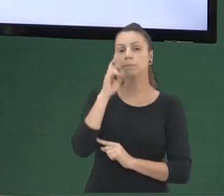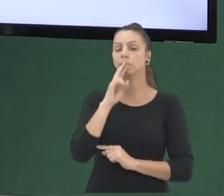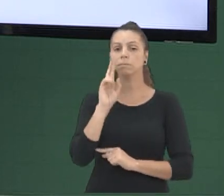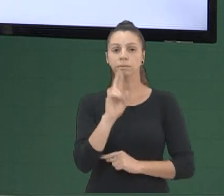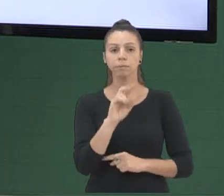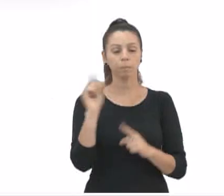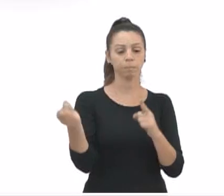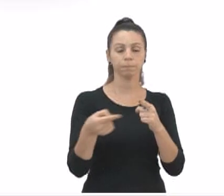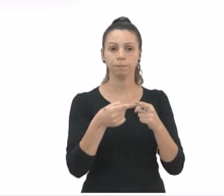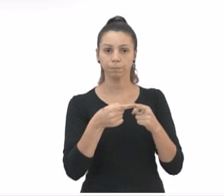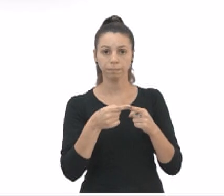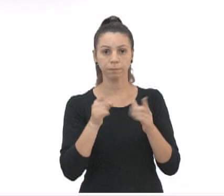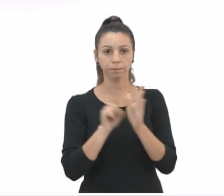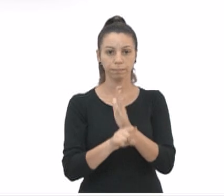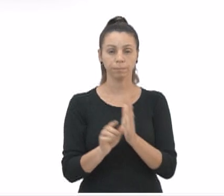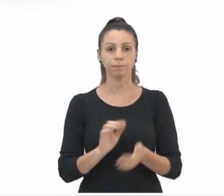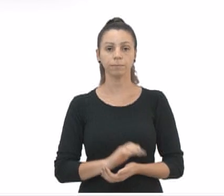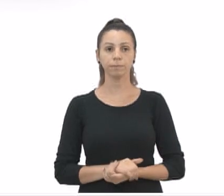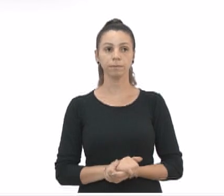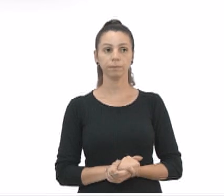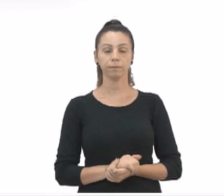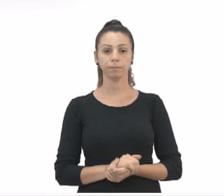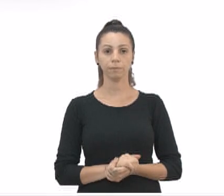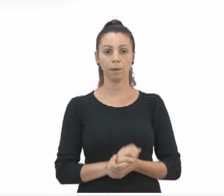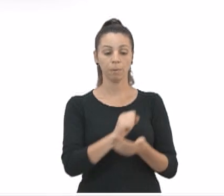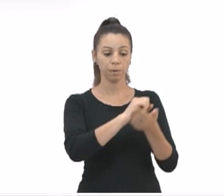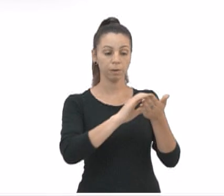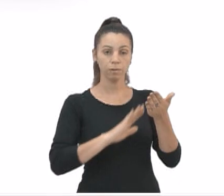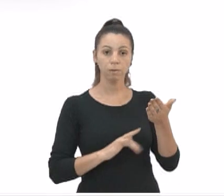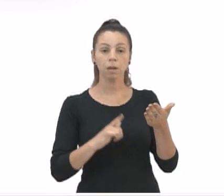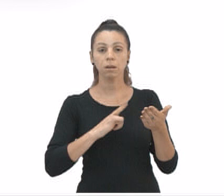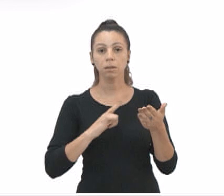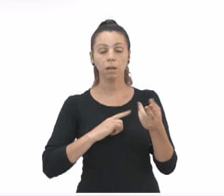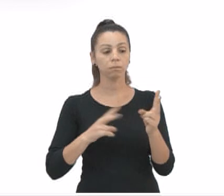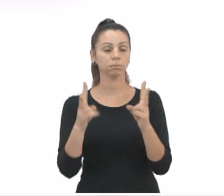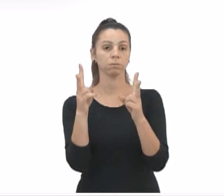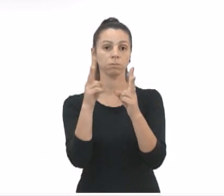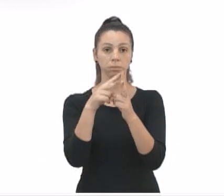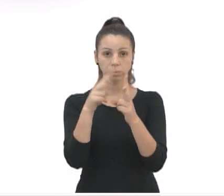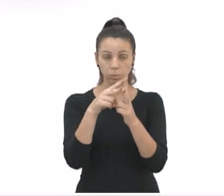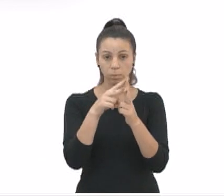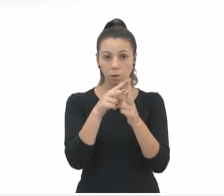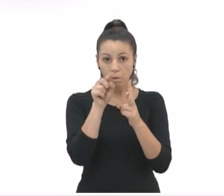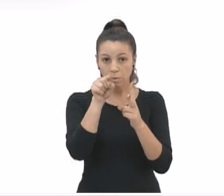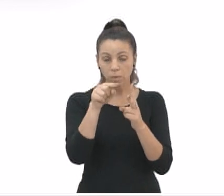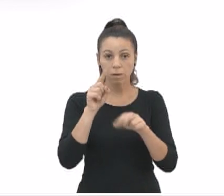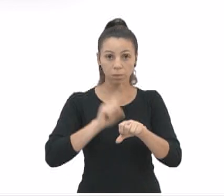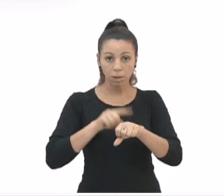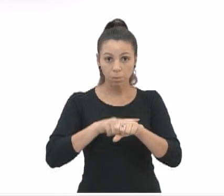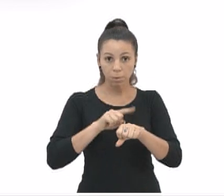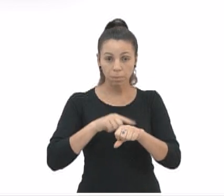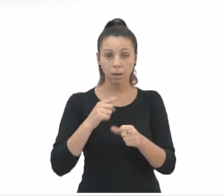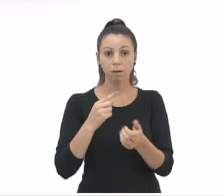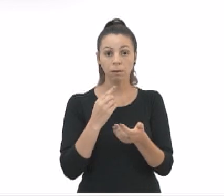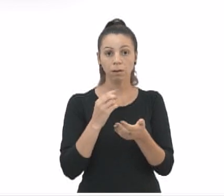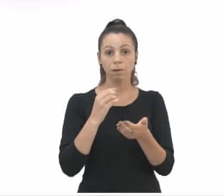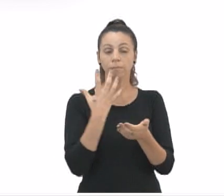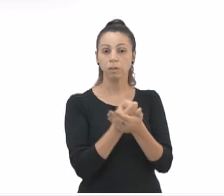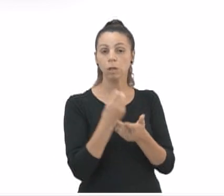Primeira pergunta. No exercício 1 tem duas questões, eu vou dar tempo para você fazer as duas. Questão